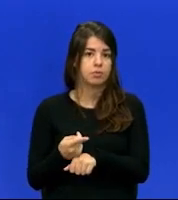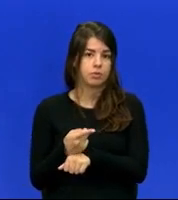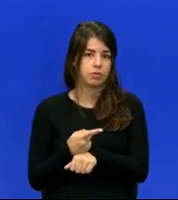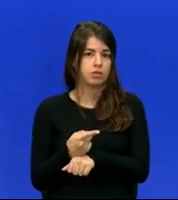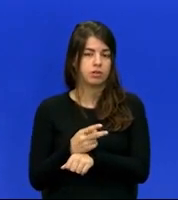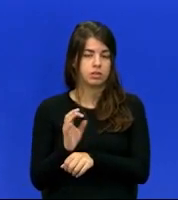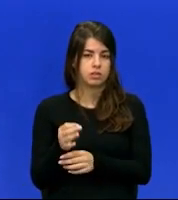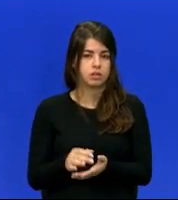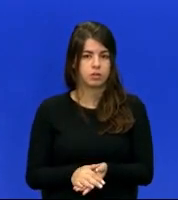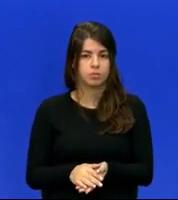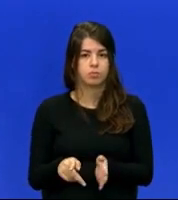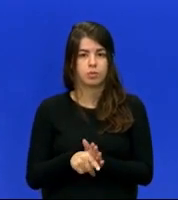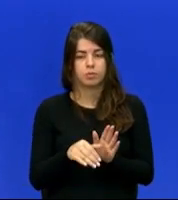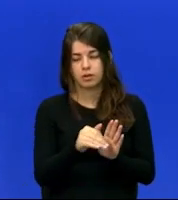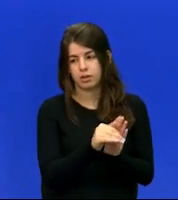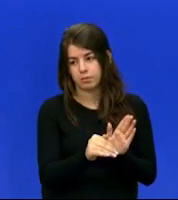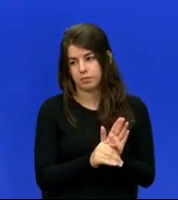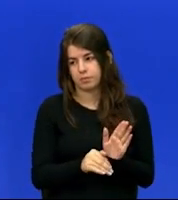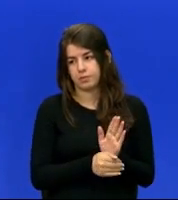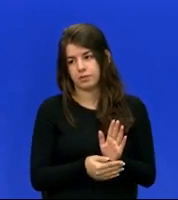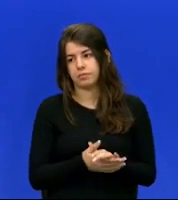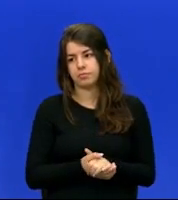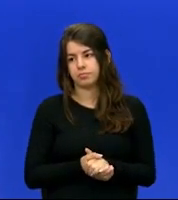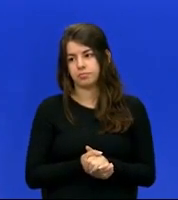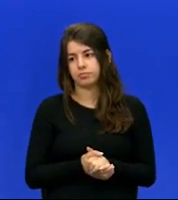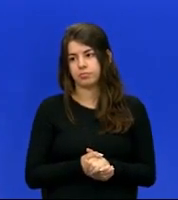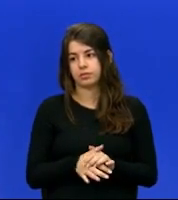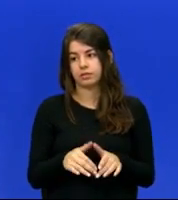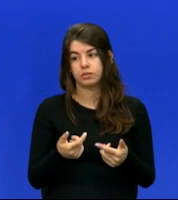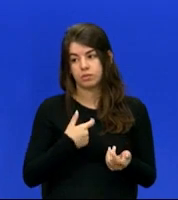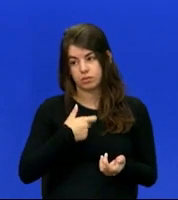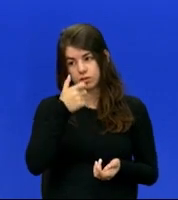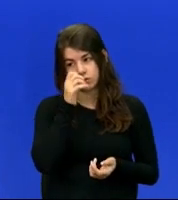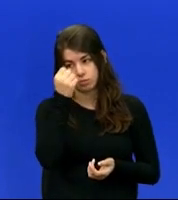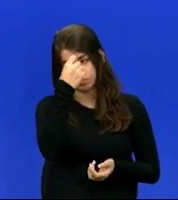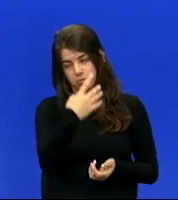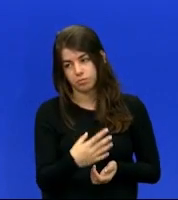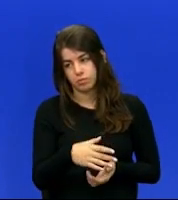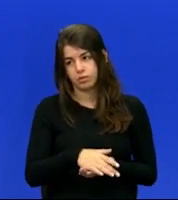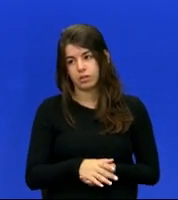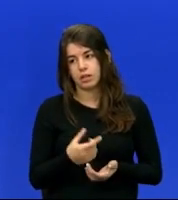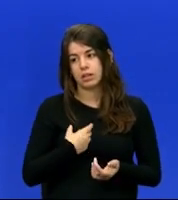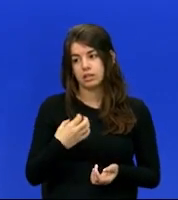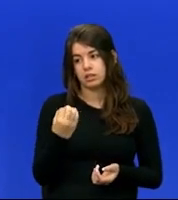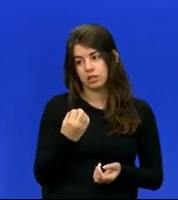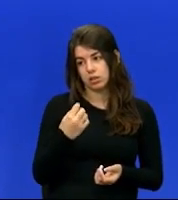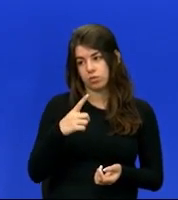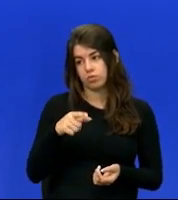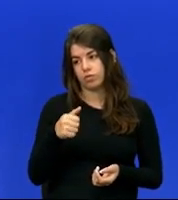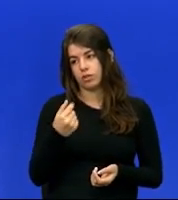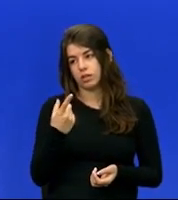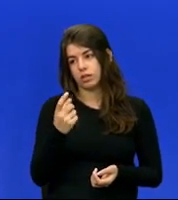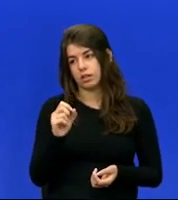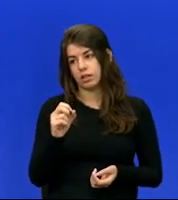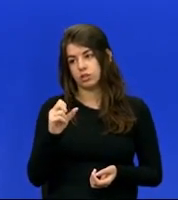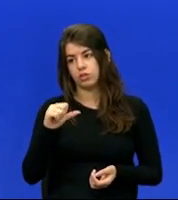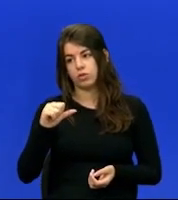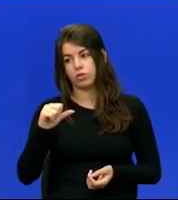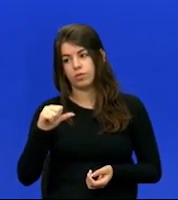exatamente a área tabelada, né? Então, no nosso caso, vai ser 0,1056